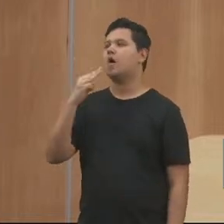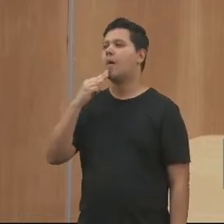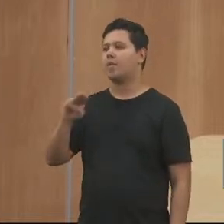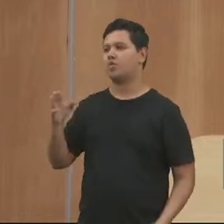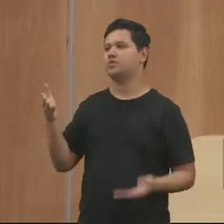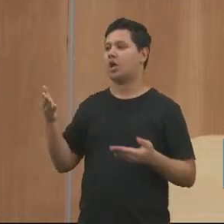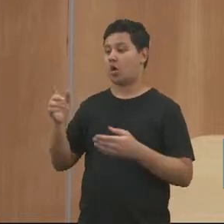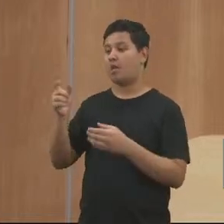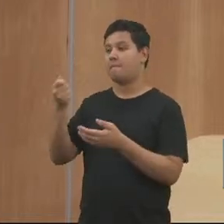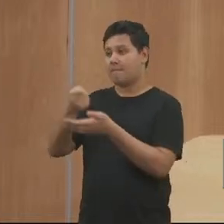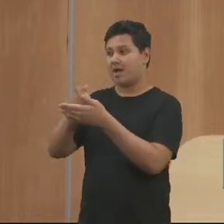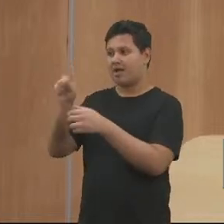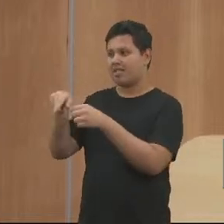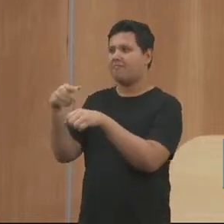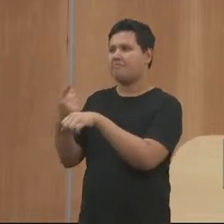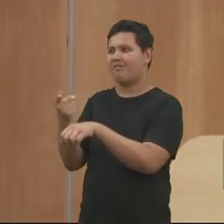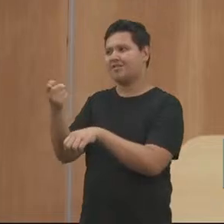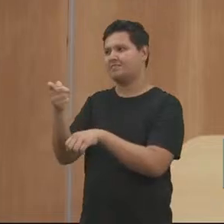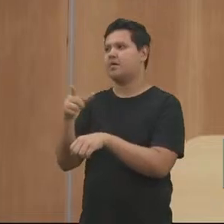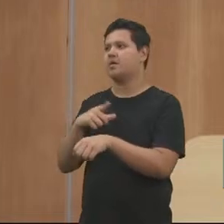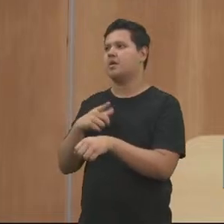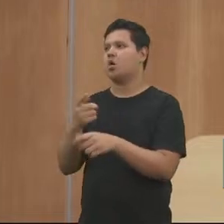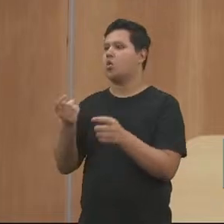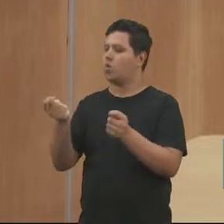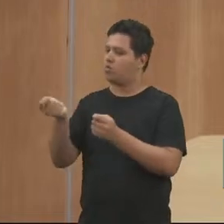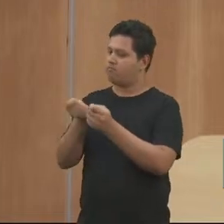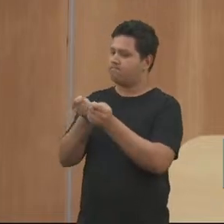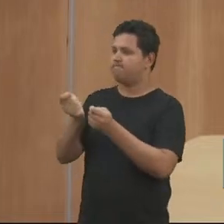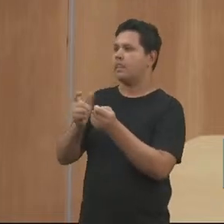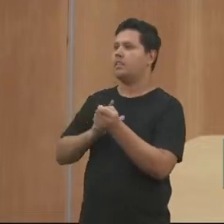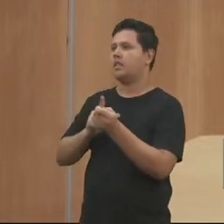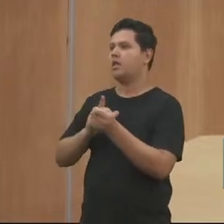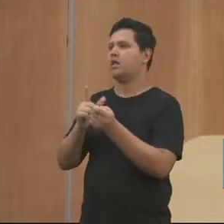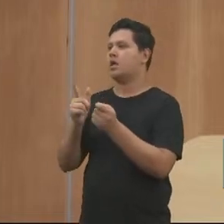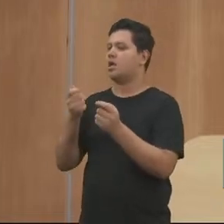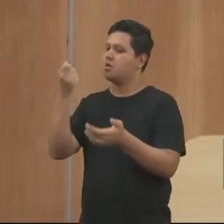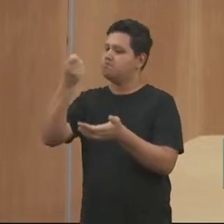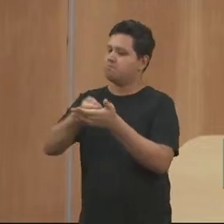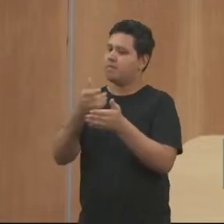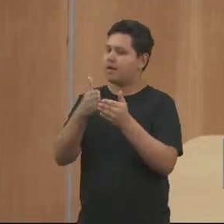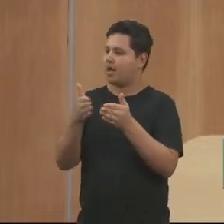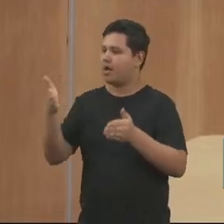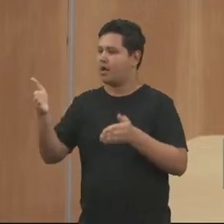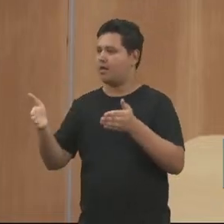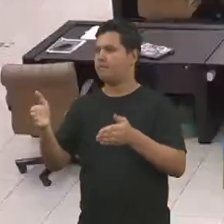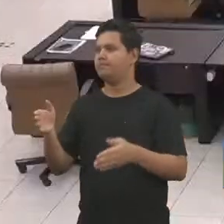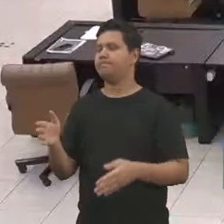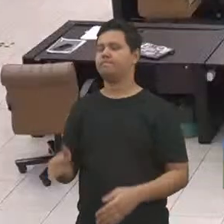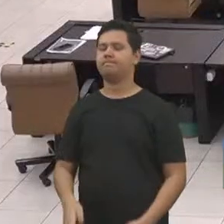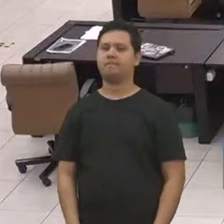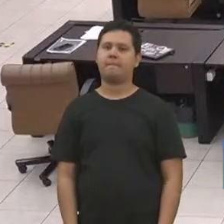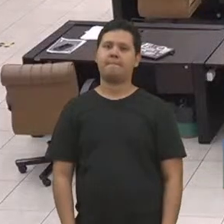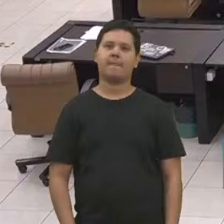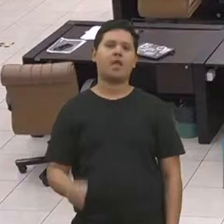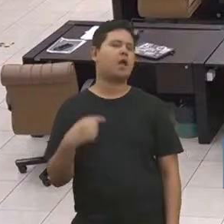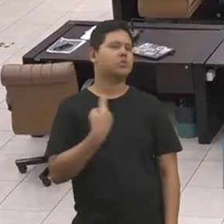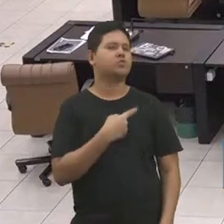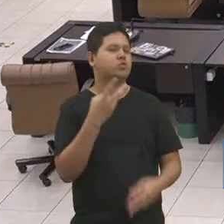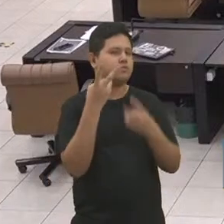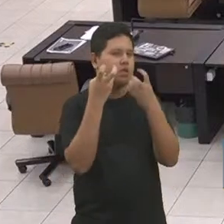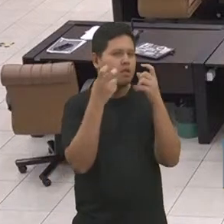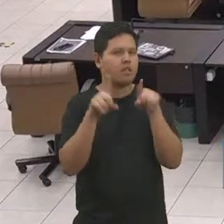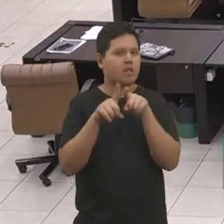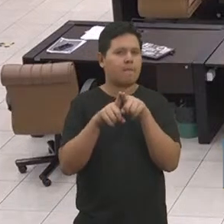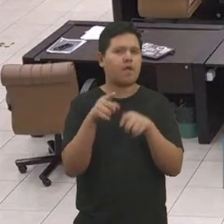hoje temos esse desafio de renegociar e pagar no curto prazo. a gente percebe que também que